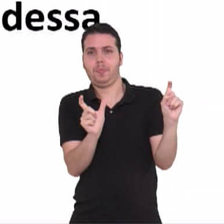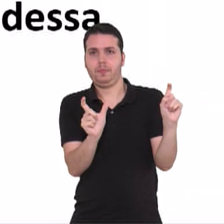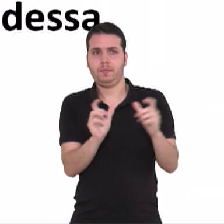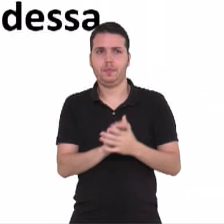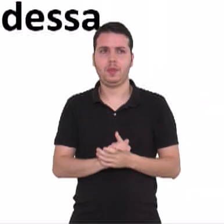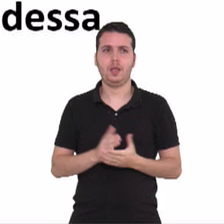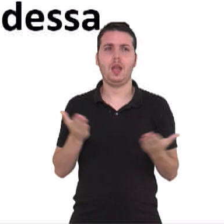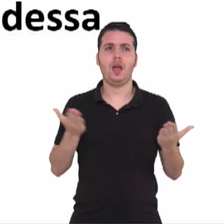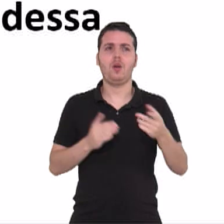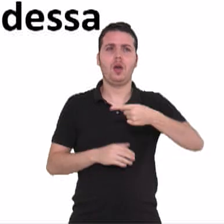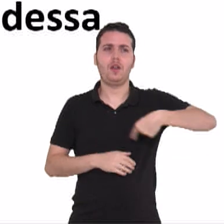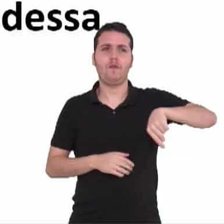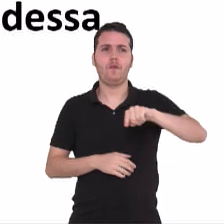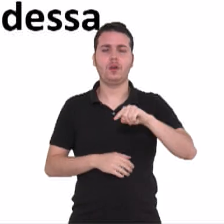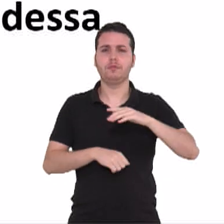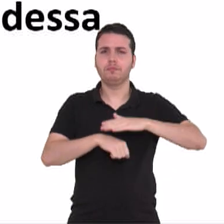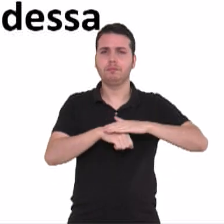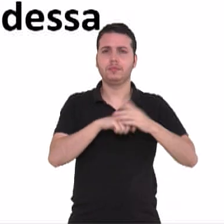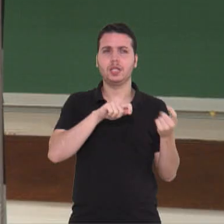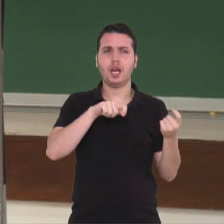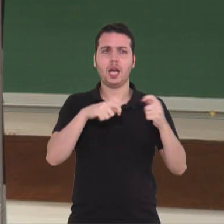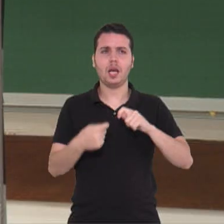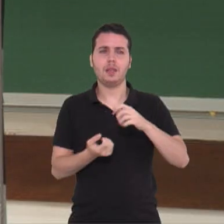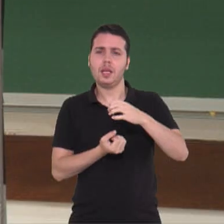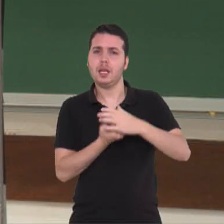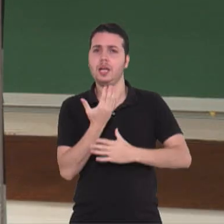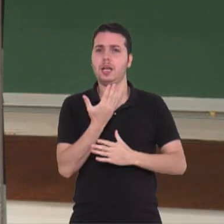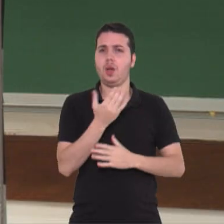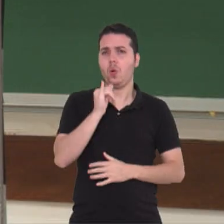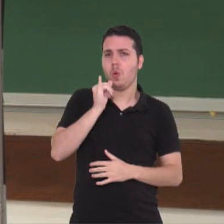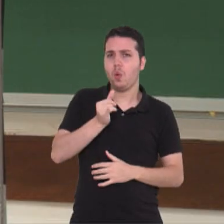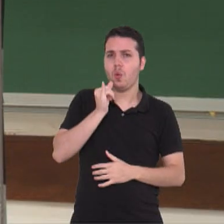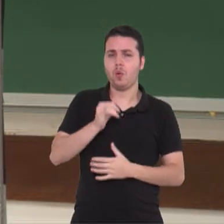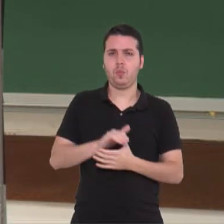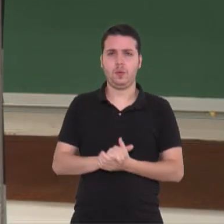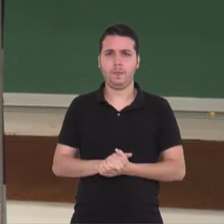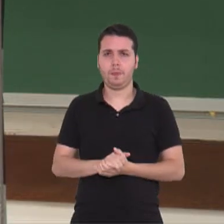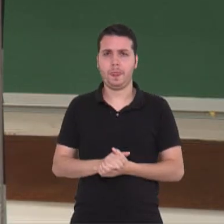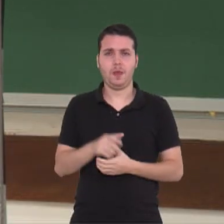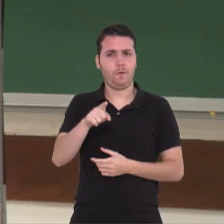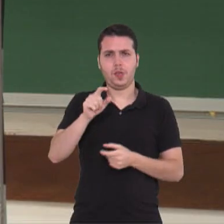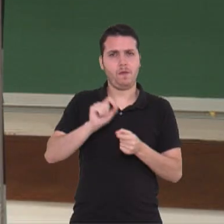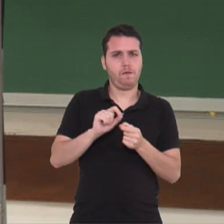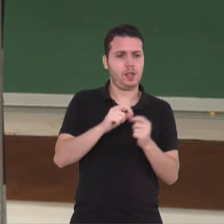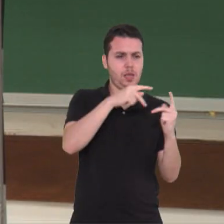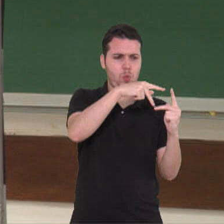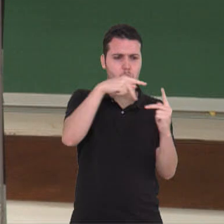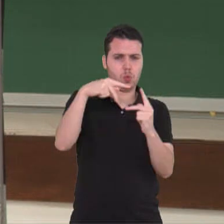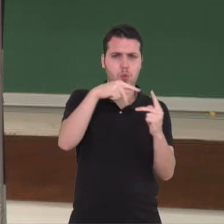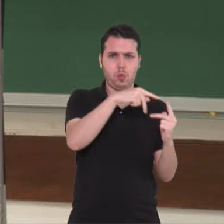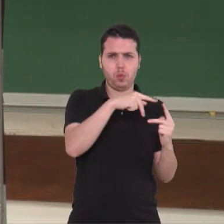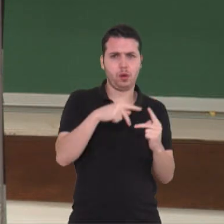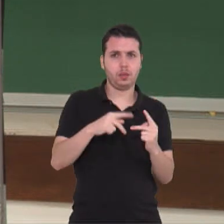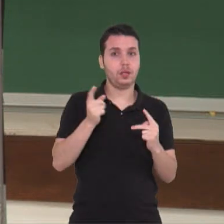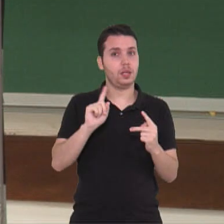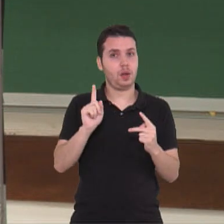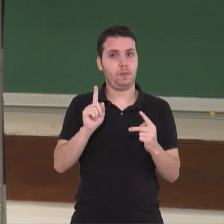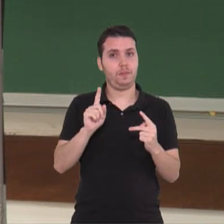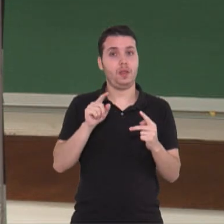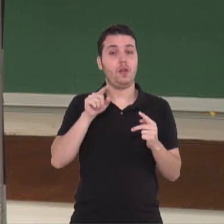e produzir um pequeno conto. Então, agora, você não vai fazer em quadrinhos, você vai